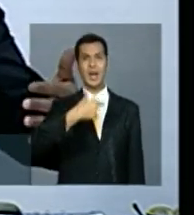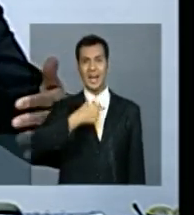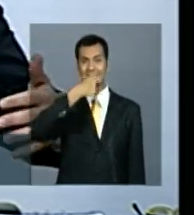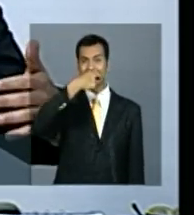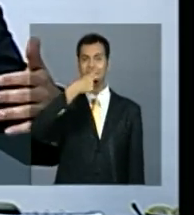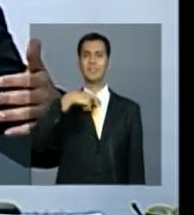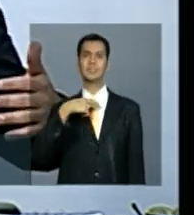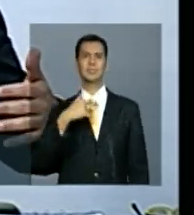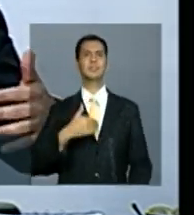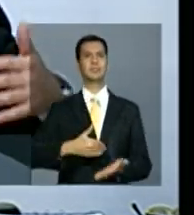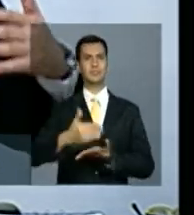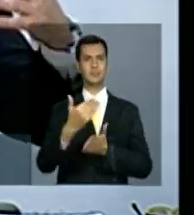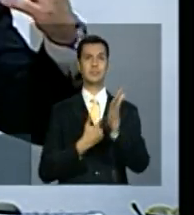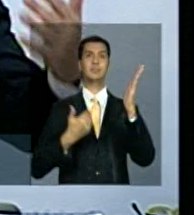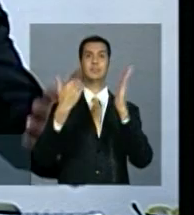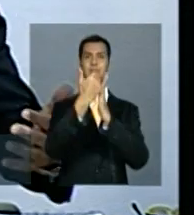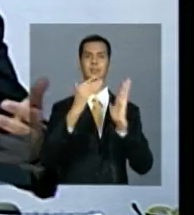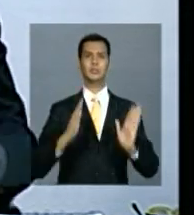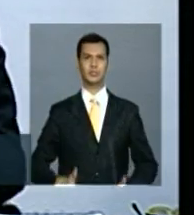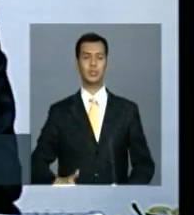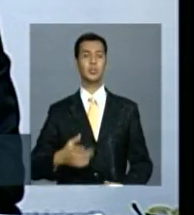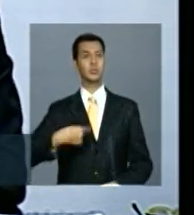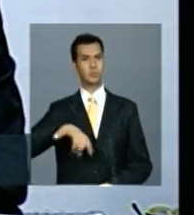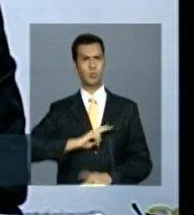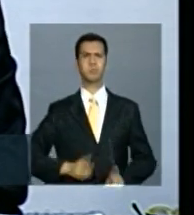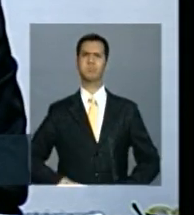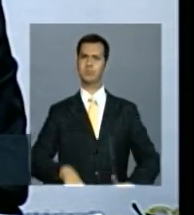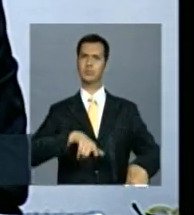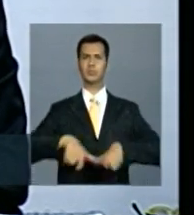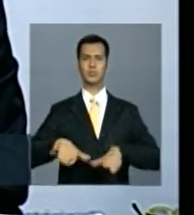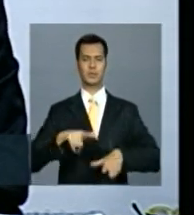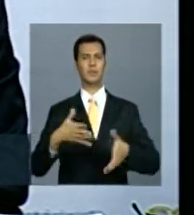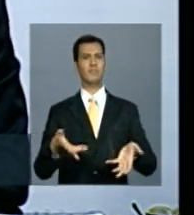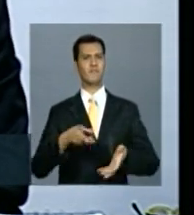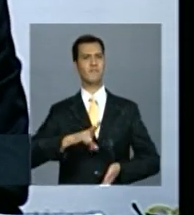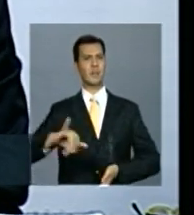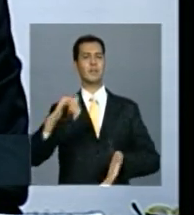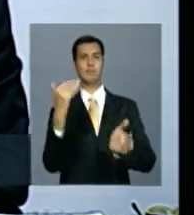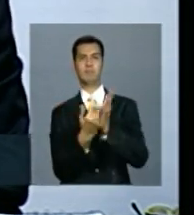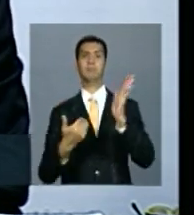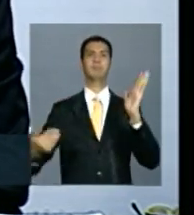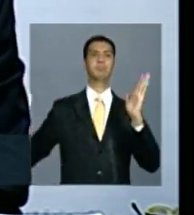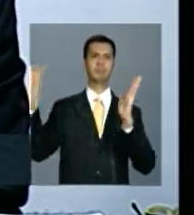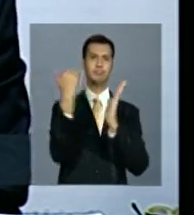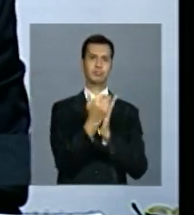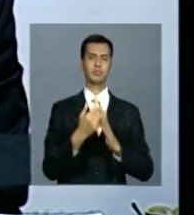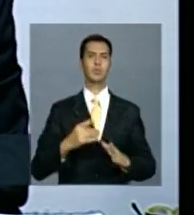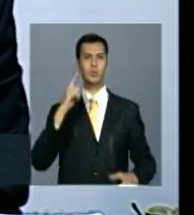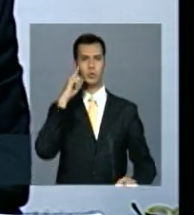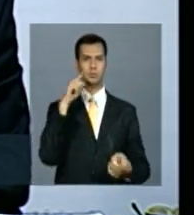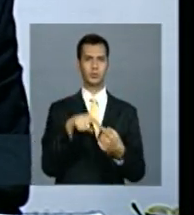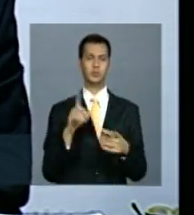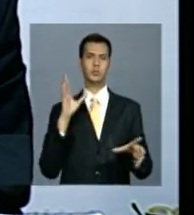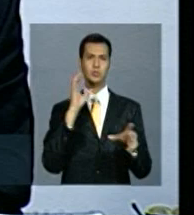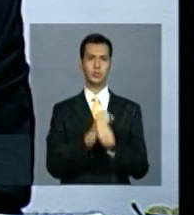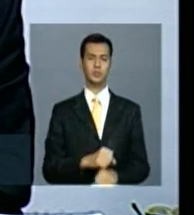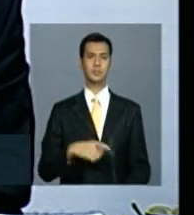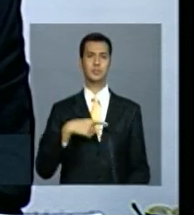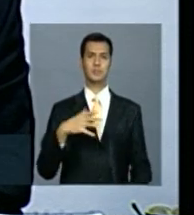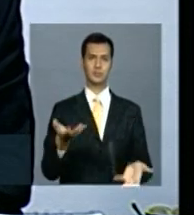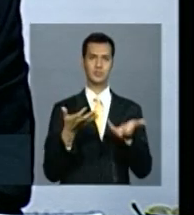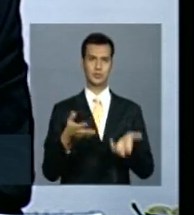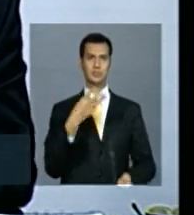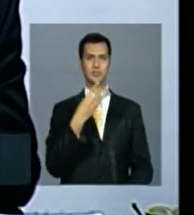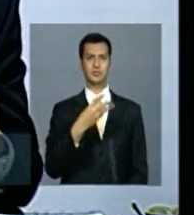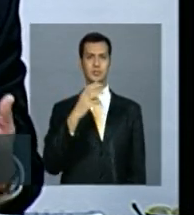está mantido e que nós vamos devemos superar novamente a meta que tá estabelecida para esse ano que que era de realizar 300.000